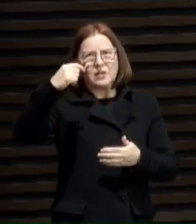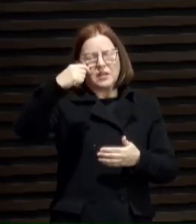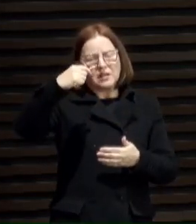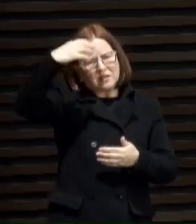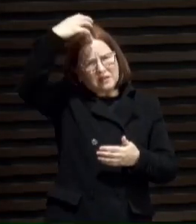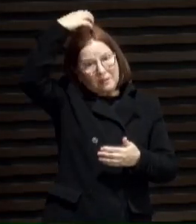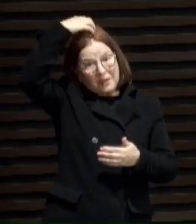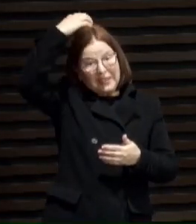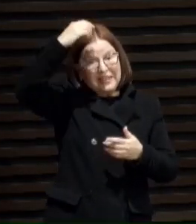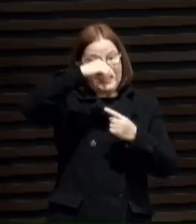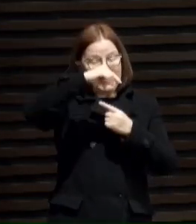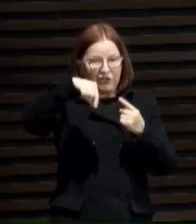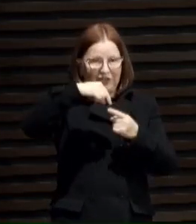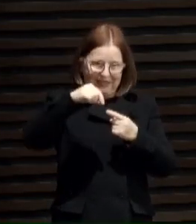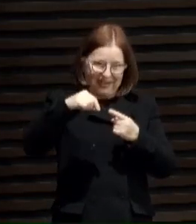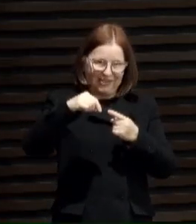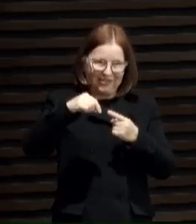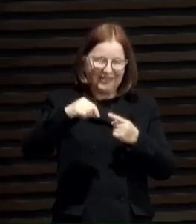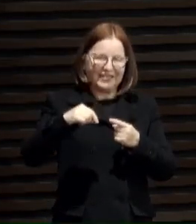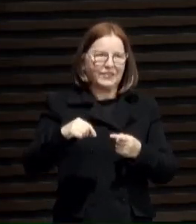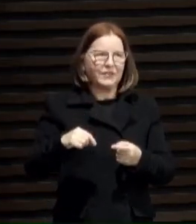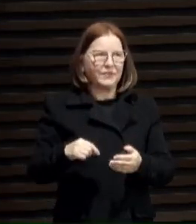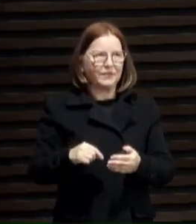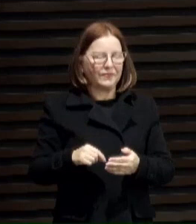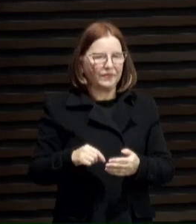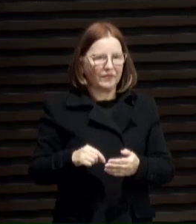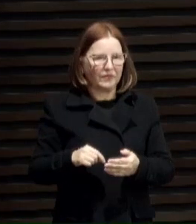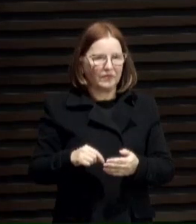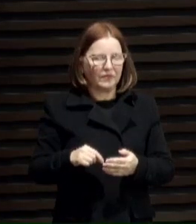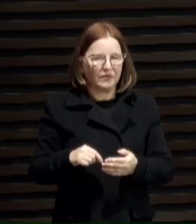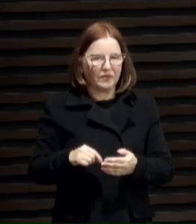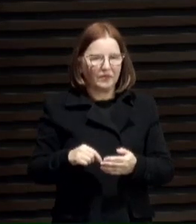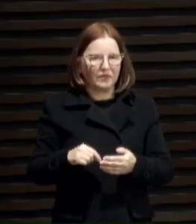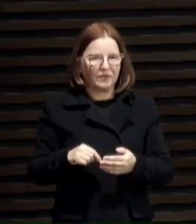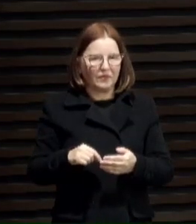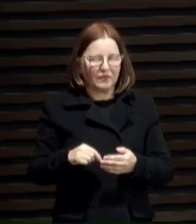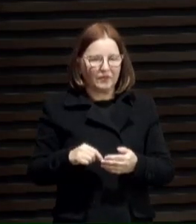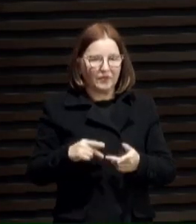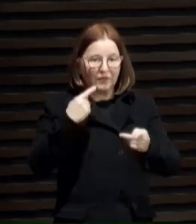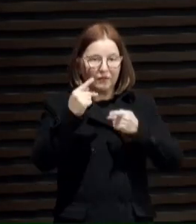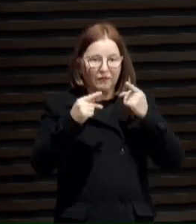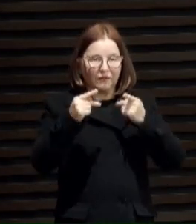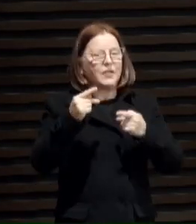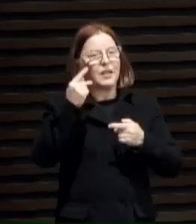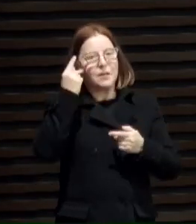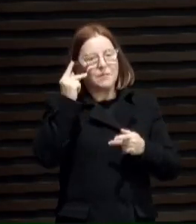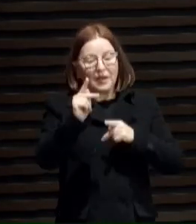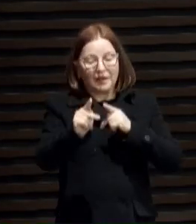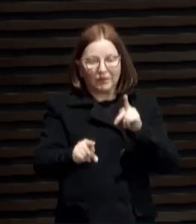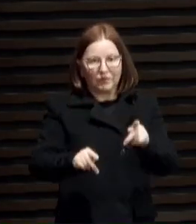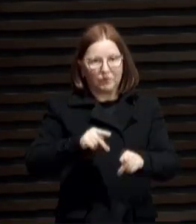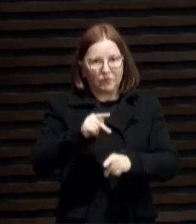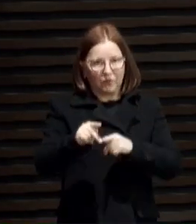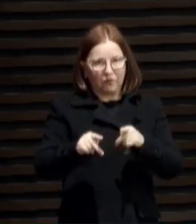santidade, Ele chega para o povo naquela época e diz que